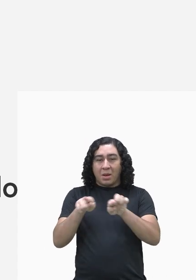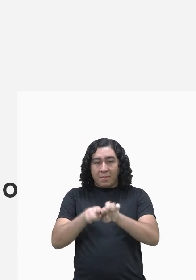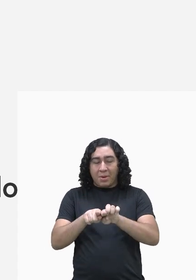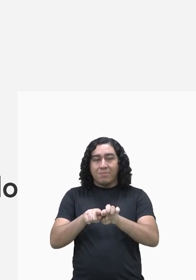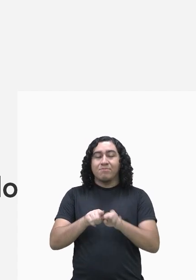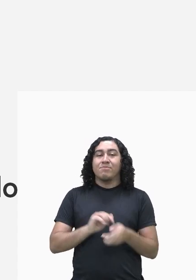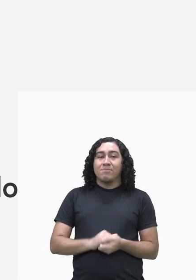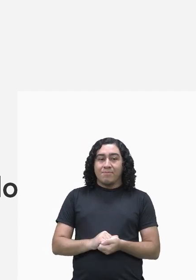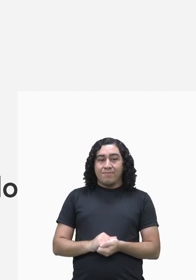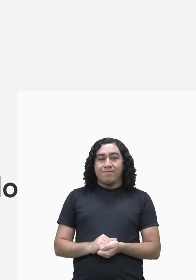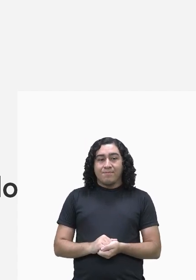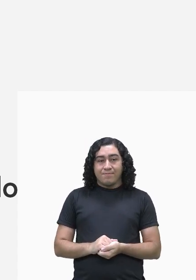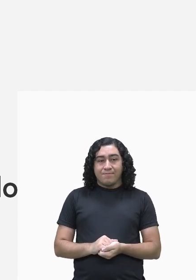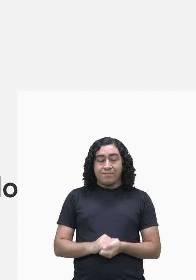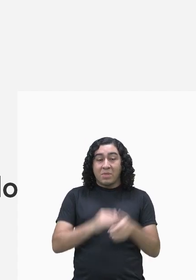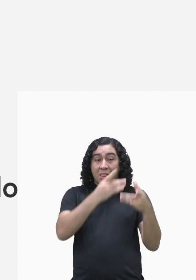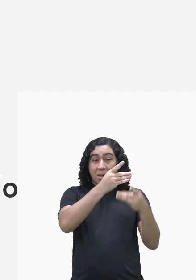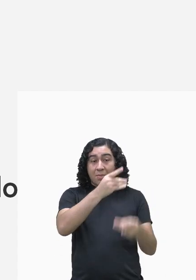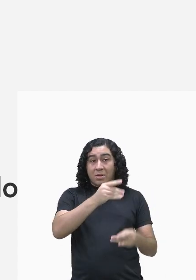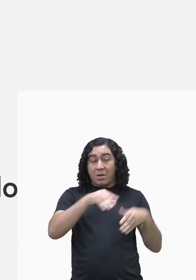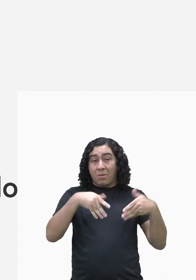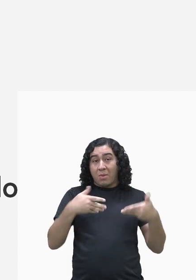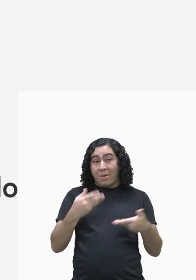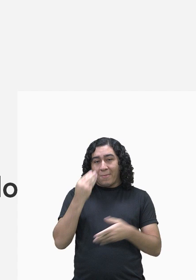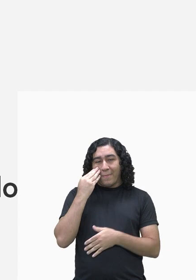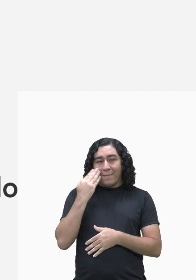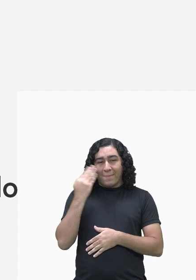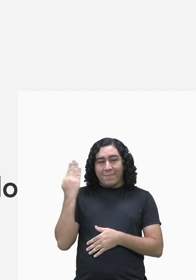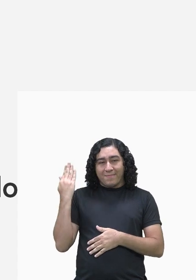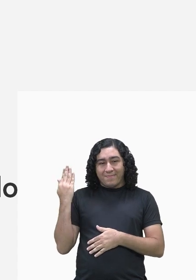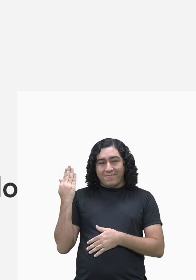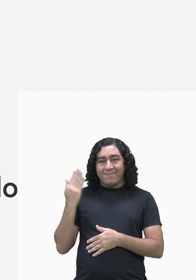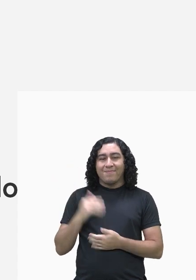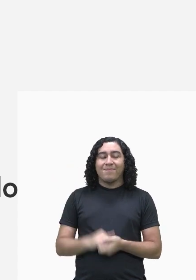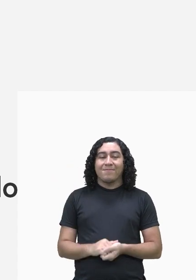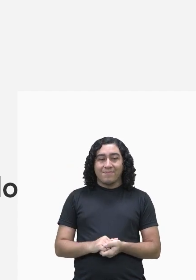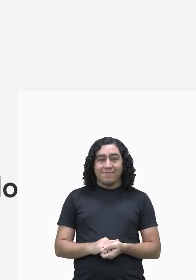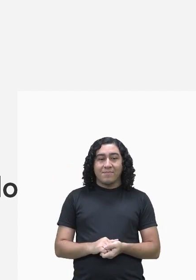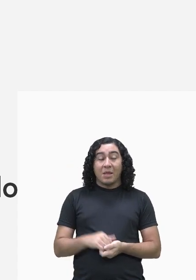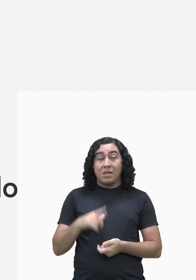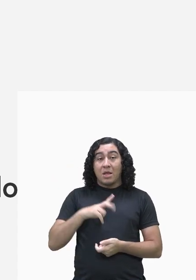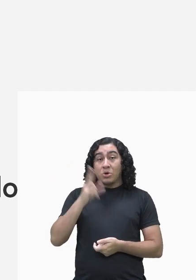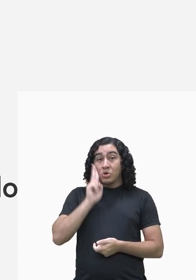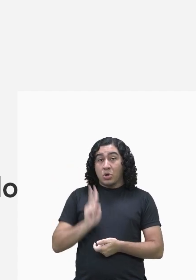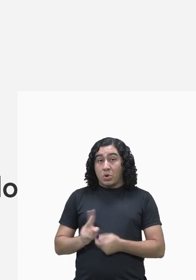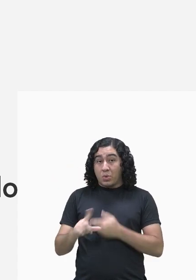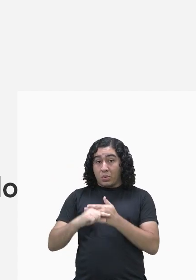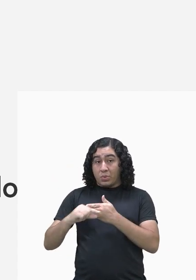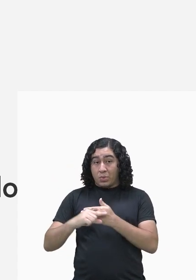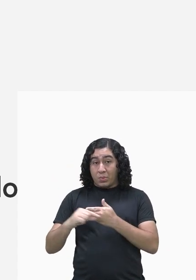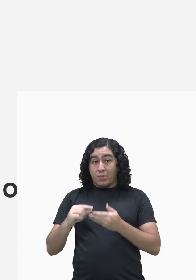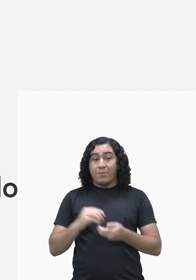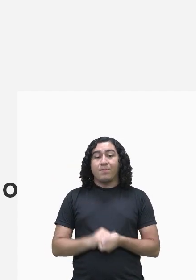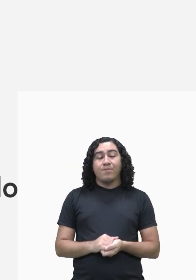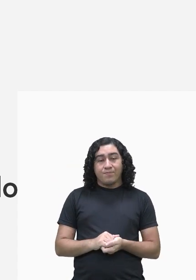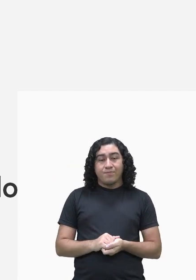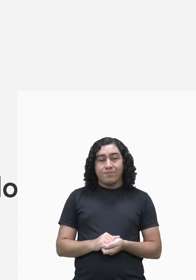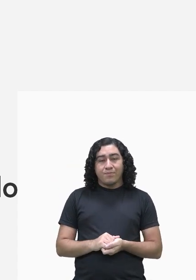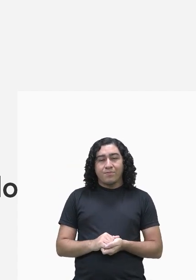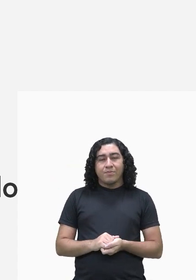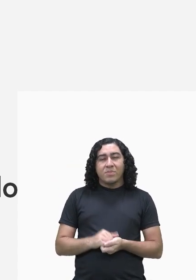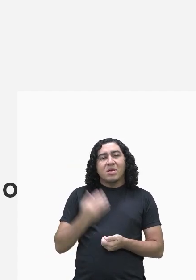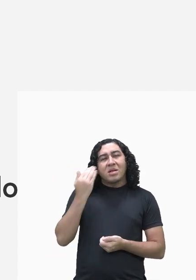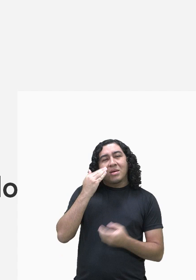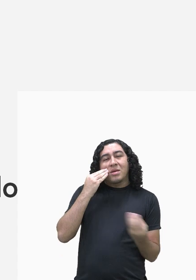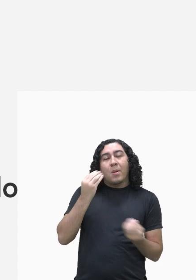O detalhamento deste objeto de conhecimento é Pierre Bourdieu, mini-biografia, corrente de